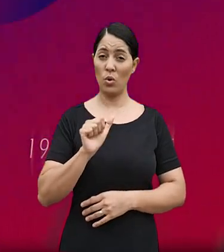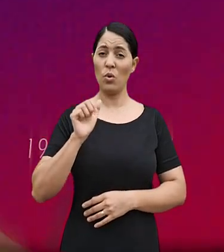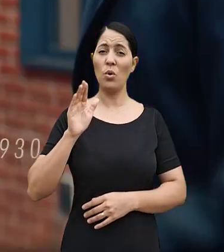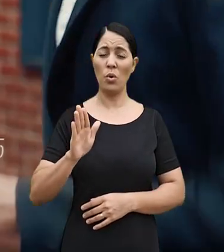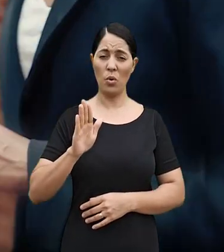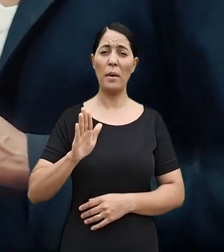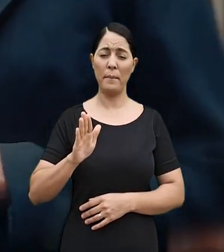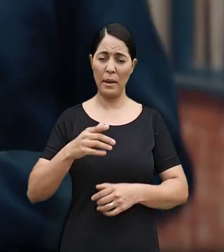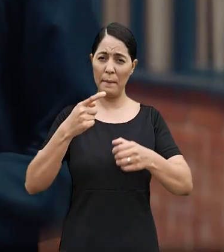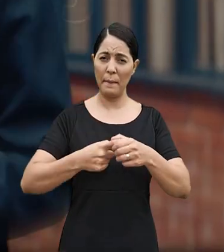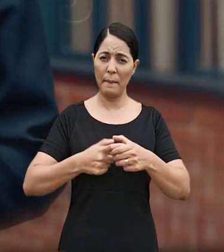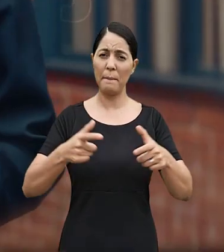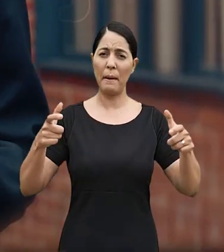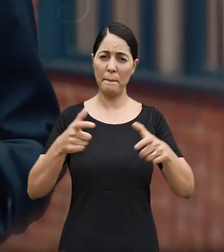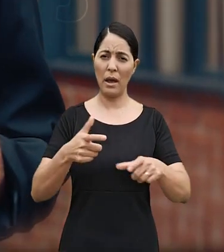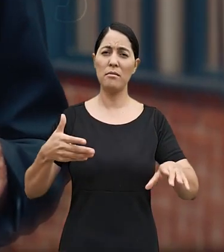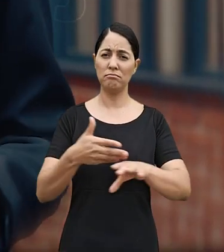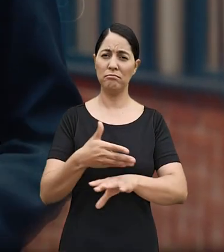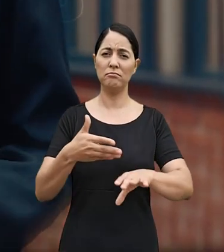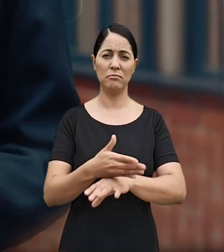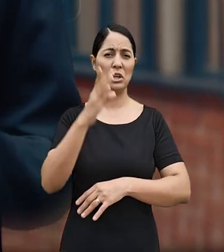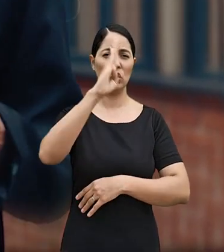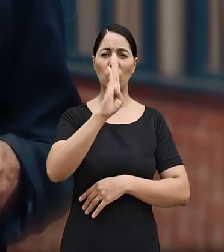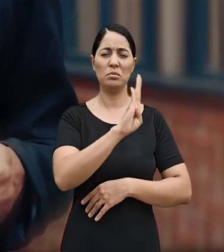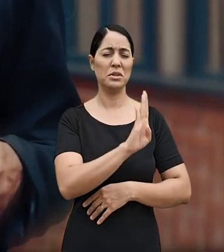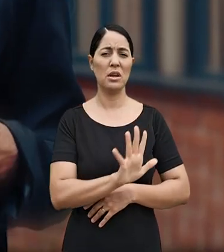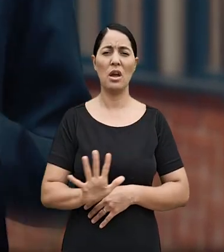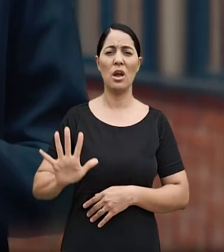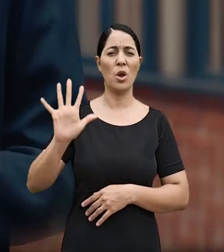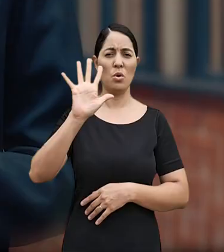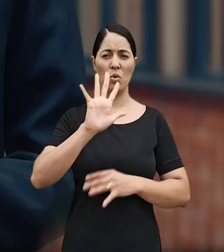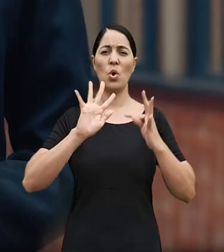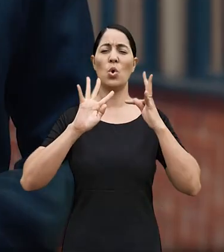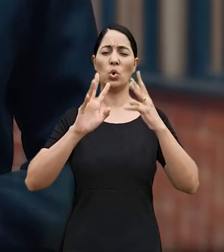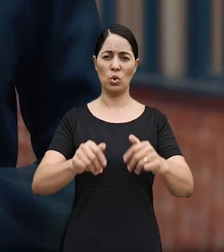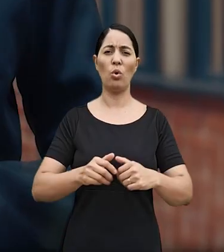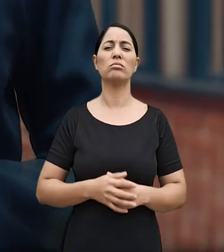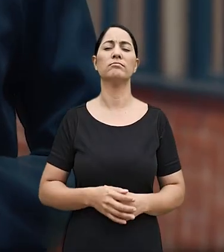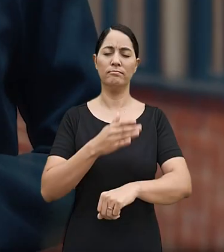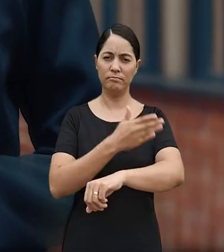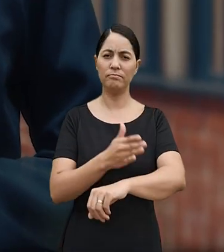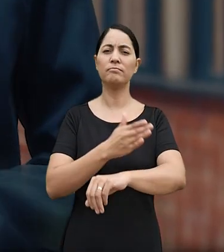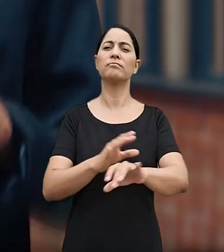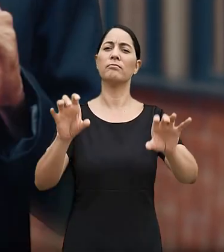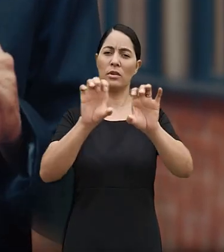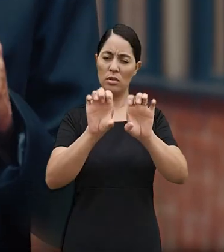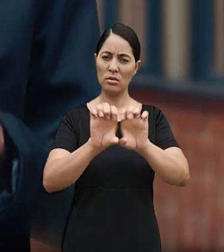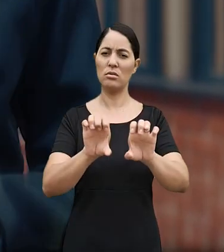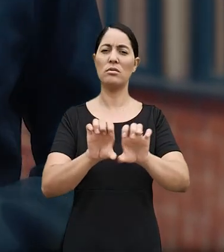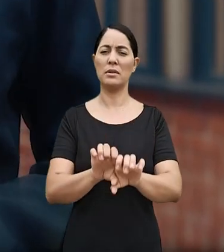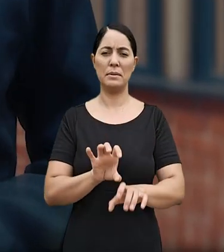A OAB expande suas atividades em todo o país, levando estrutura, prerrogativas, capacitação e apoio